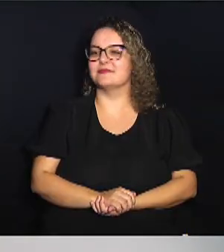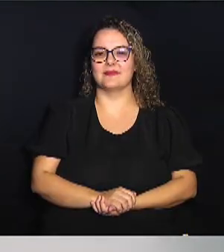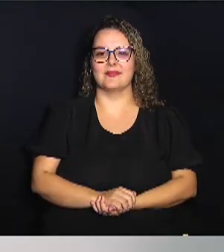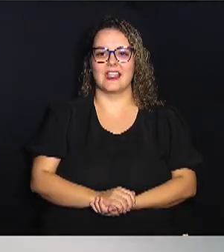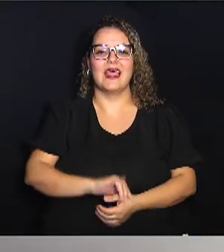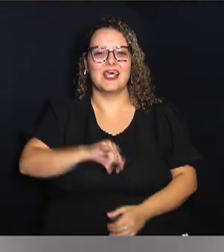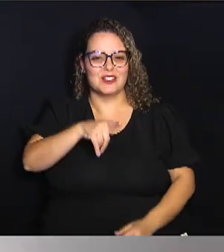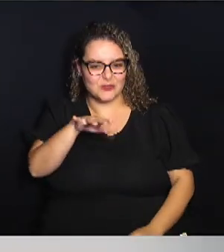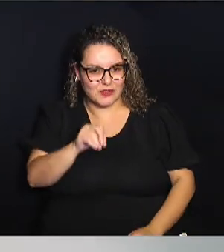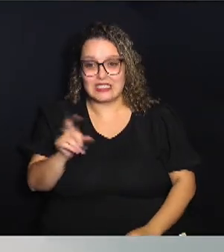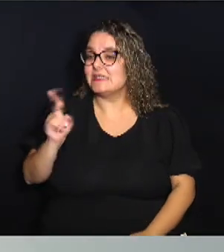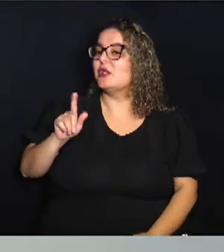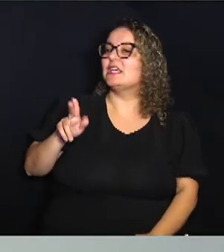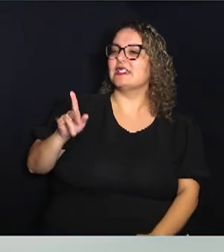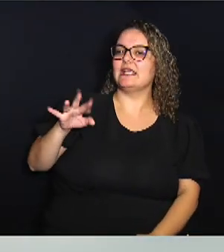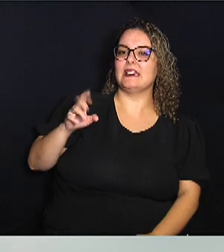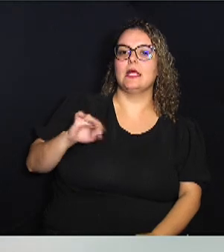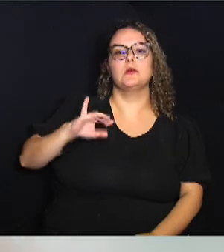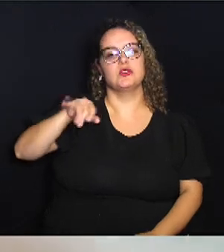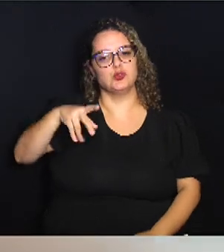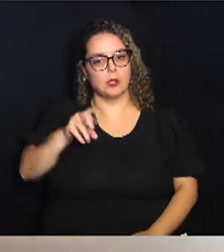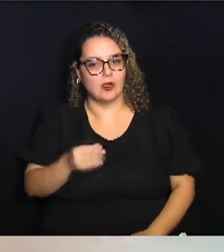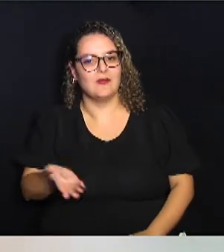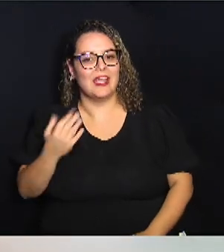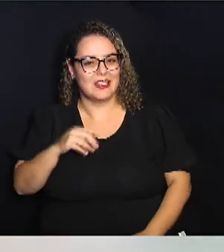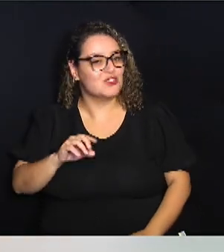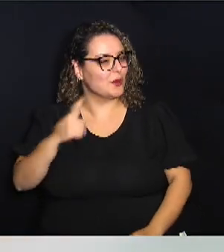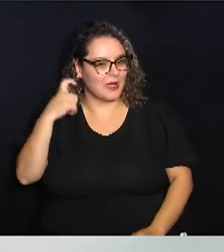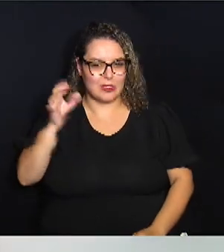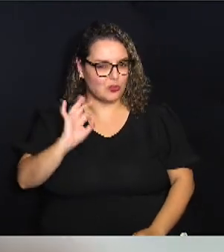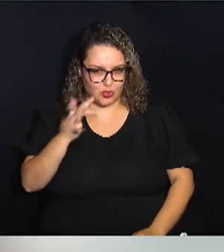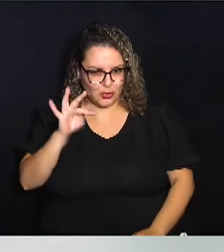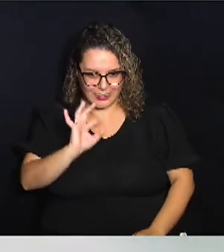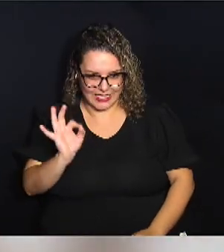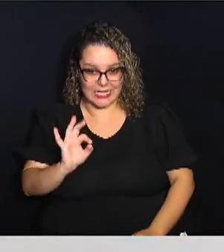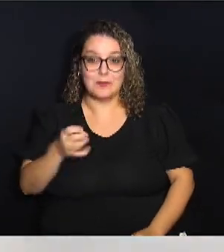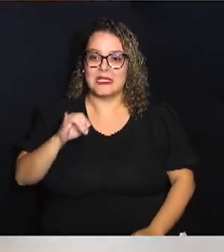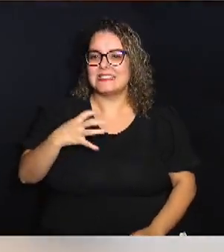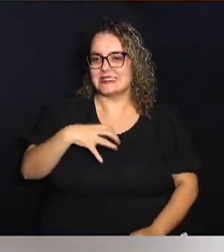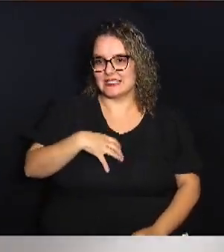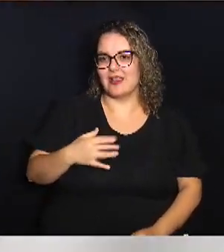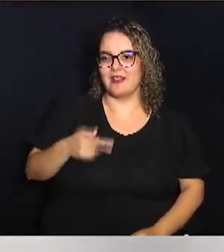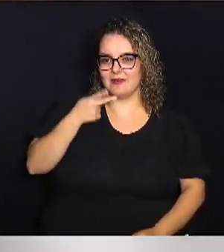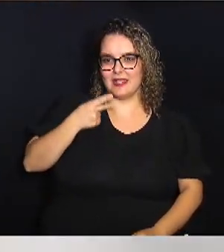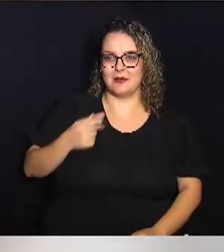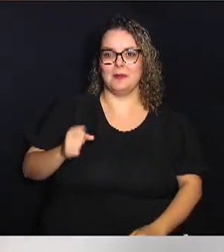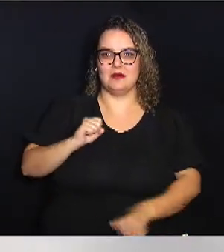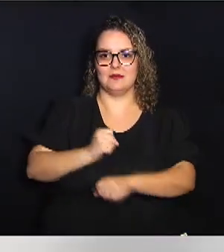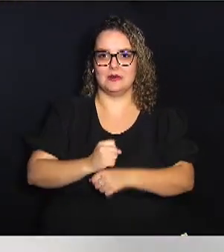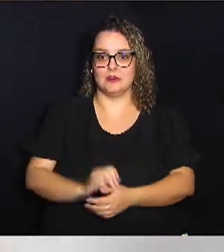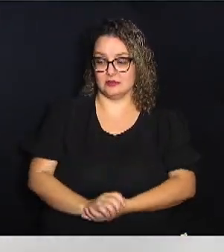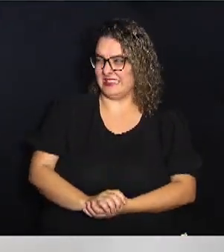né? Não, é Guilherme. Ok, João, vamos lá, mas que esse aqui só faz barulho, tá? Ele não dói nada, mas se você sentir, é só falar que eu paro, tá bom?